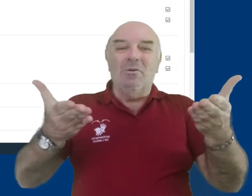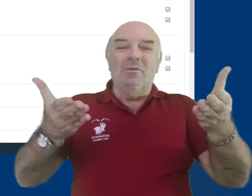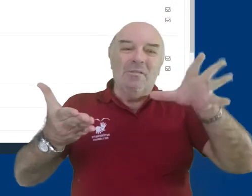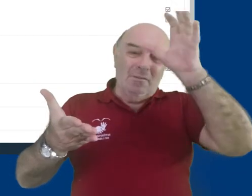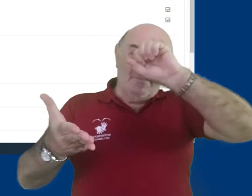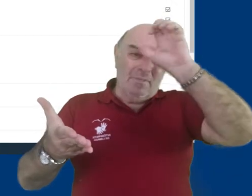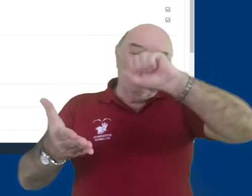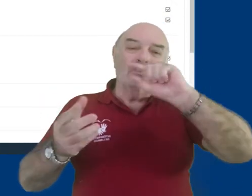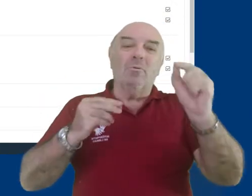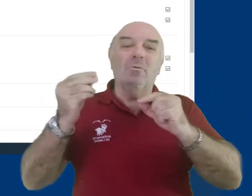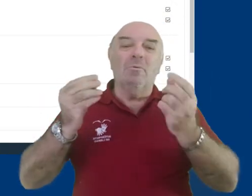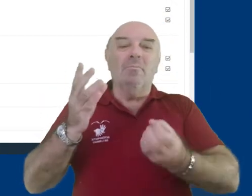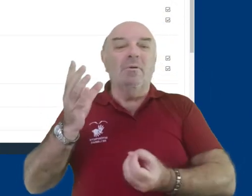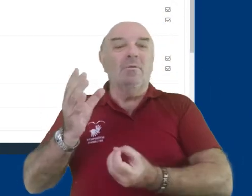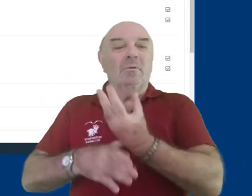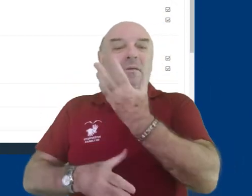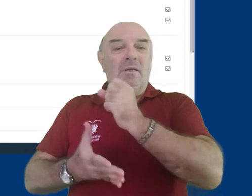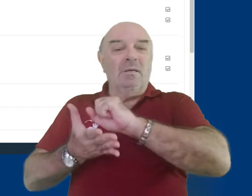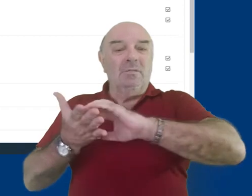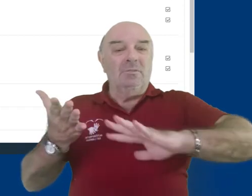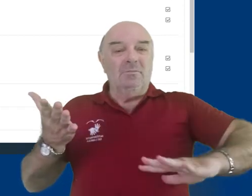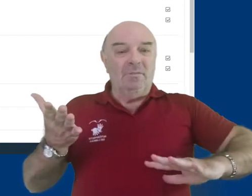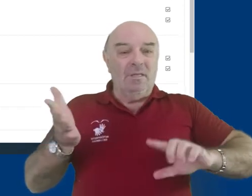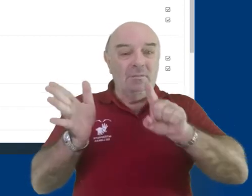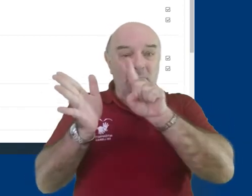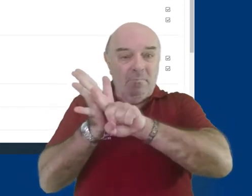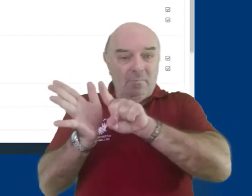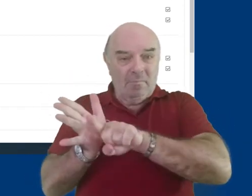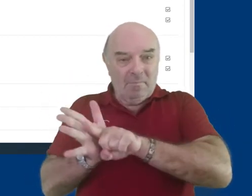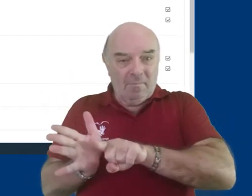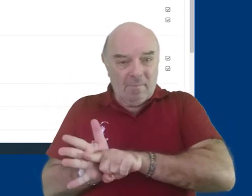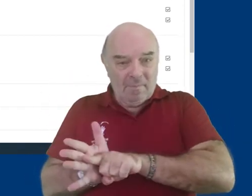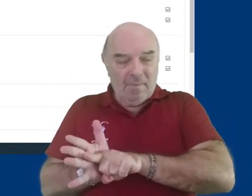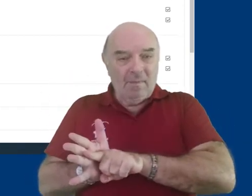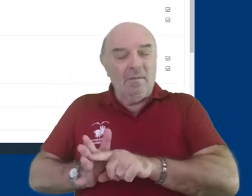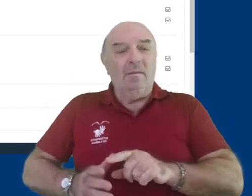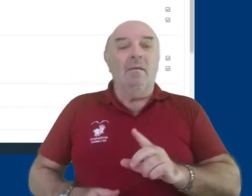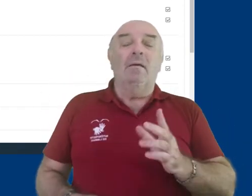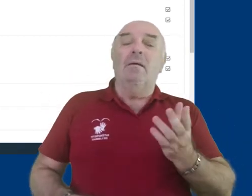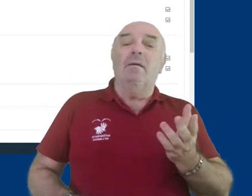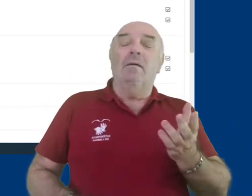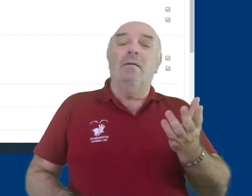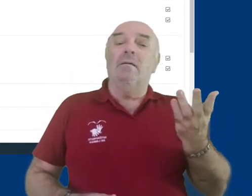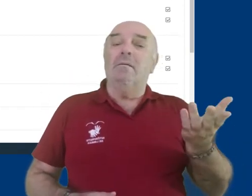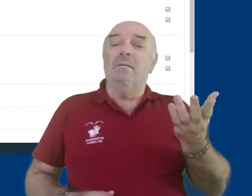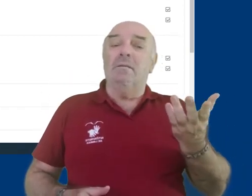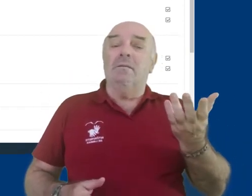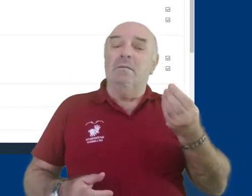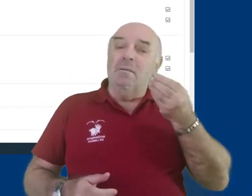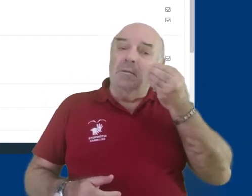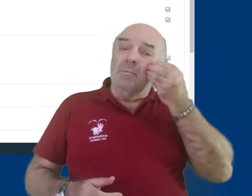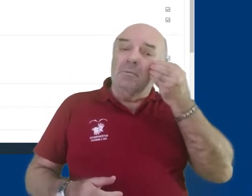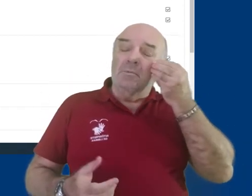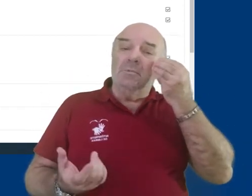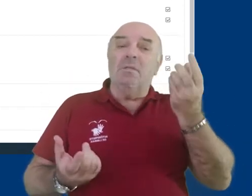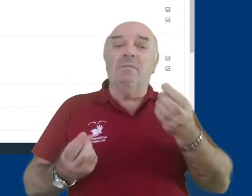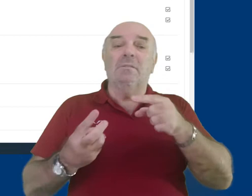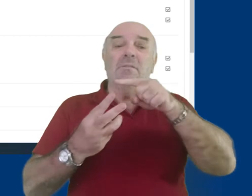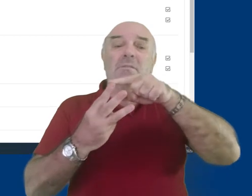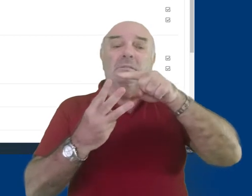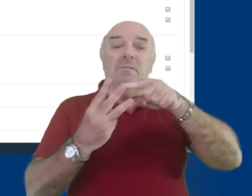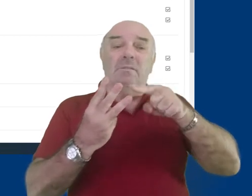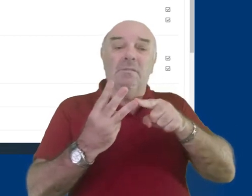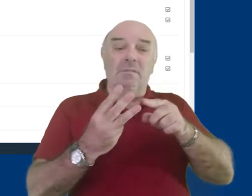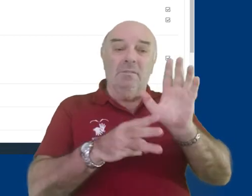Hoje vamos aprender a criar a atividade questionário. Esta será uma série de três vídeos,